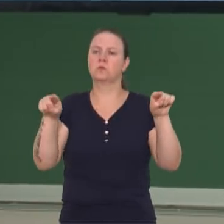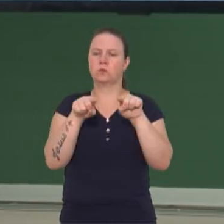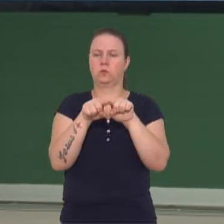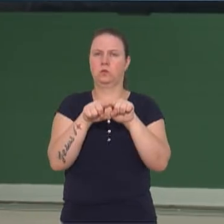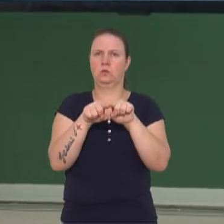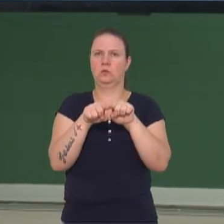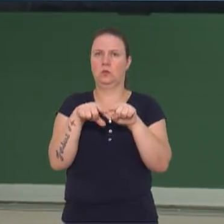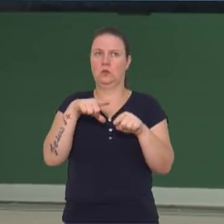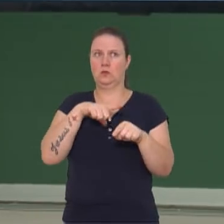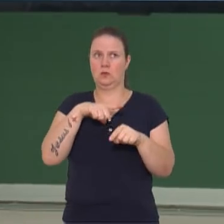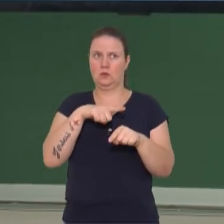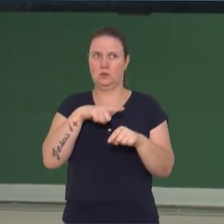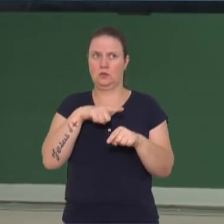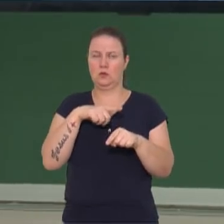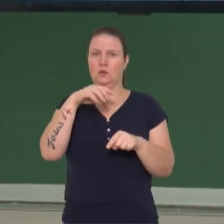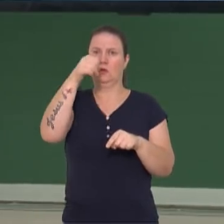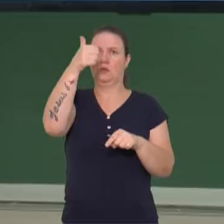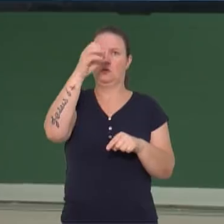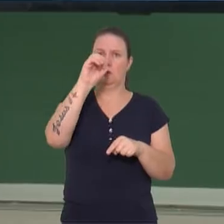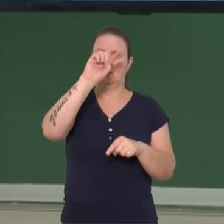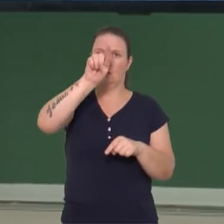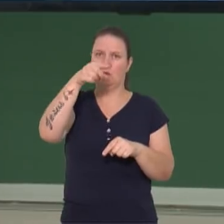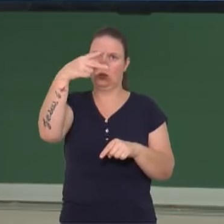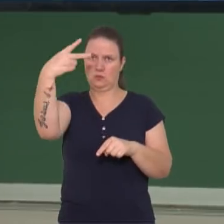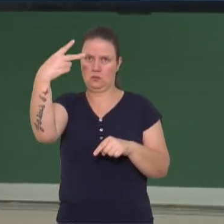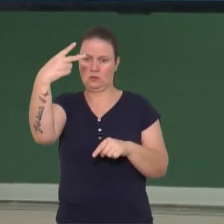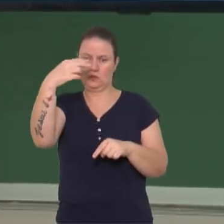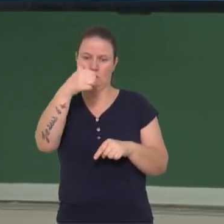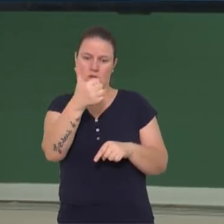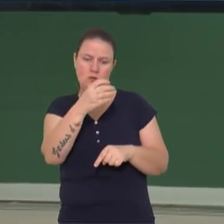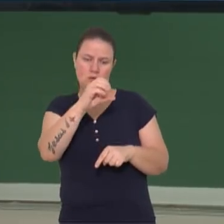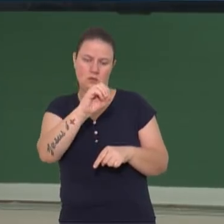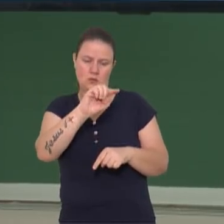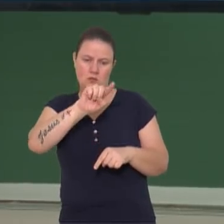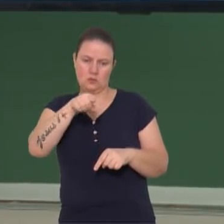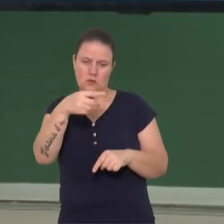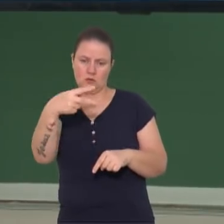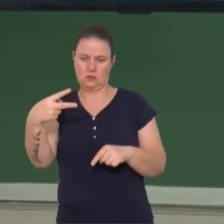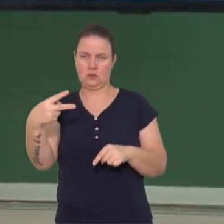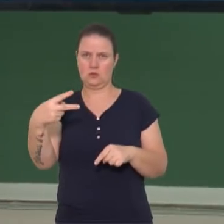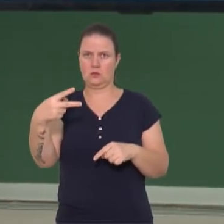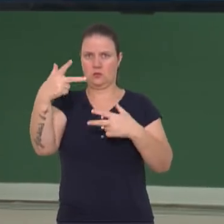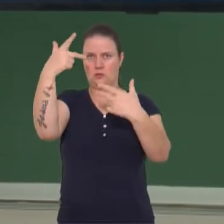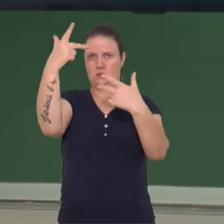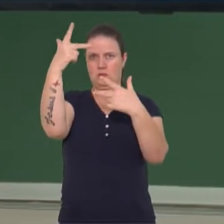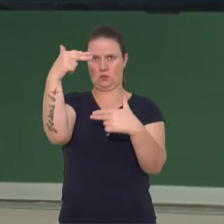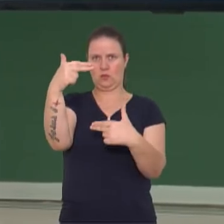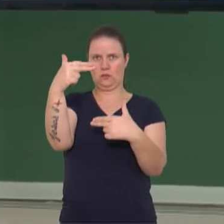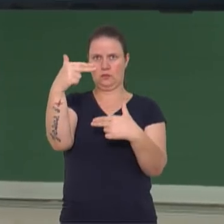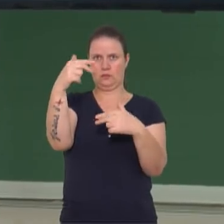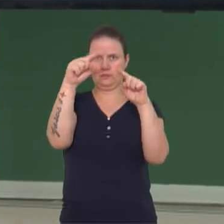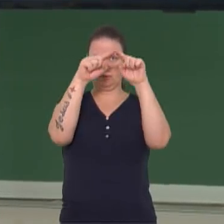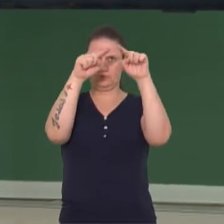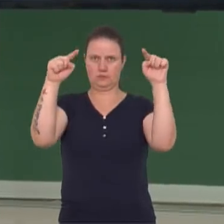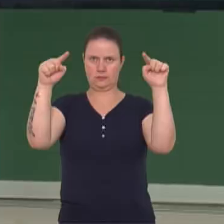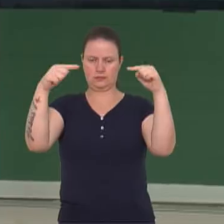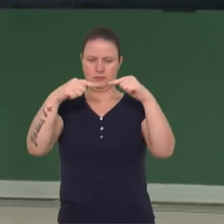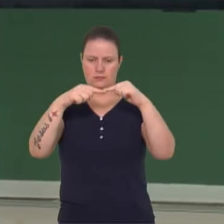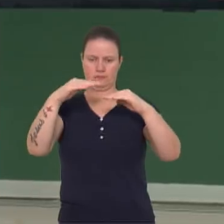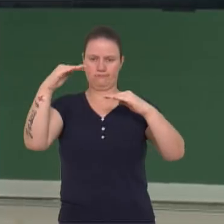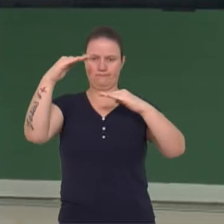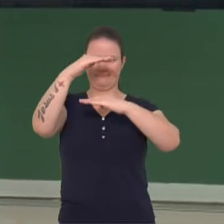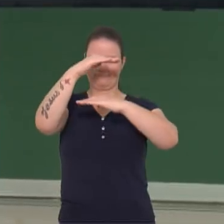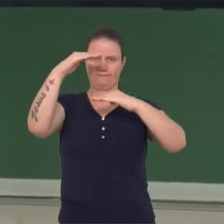medindo 10,2? Não, é um retângulo. Então, se aqui mede 10,2, aqui também vai medir